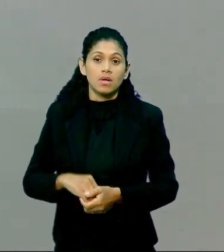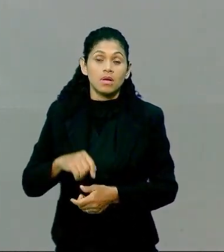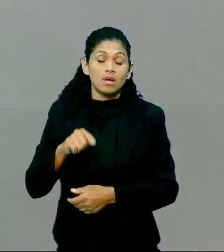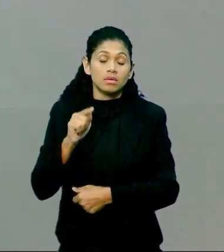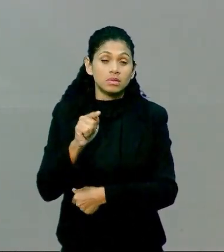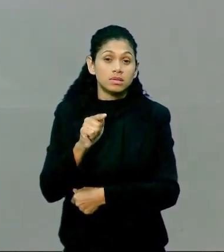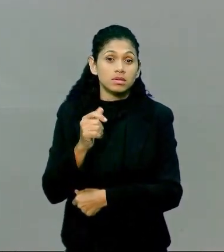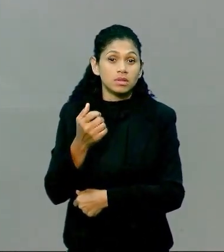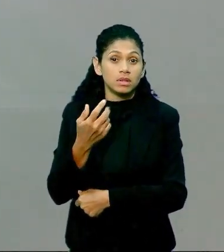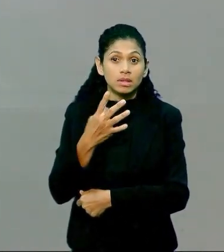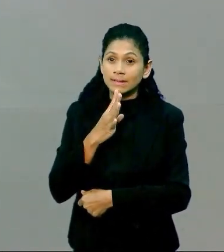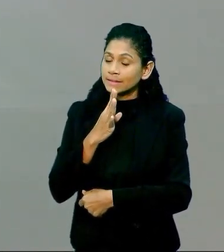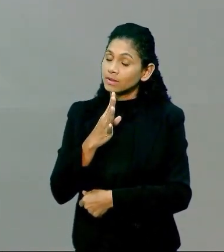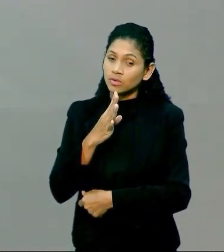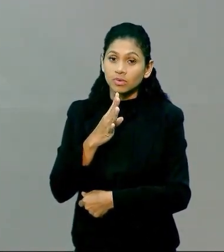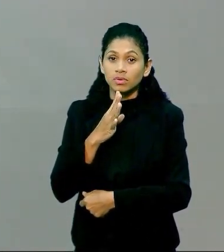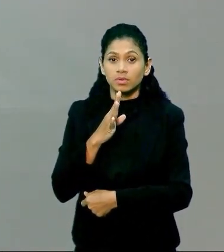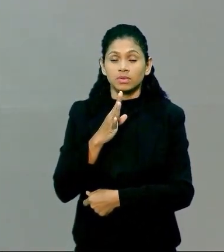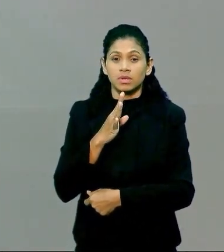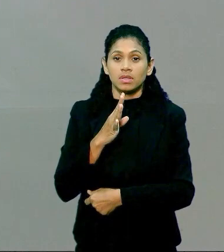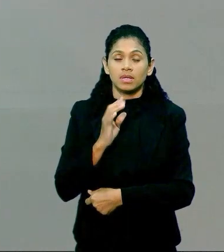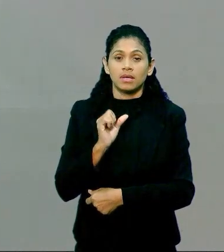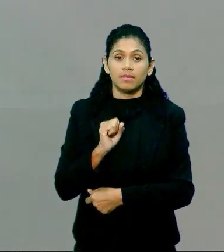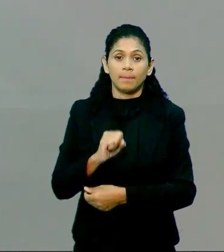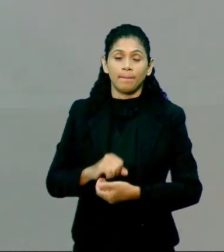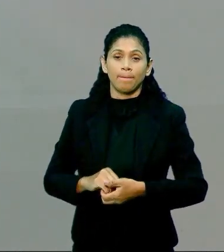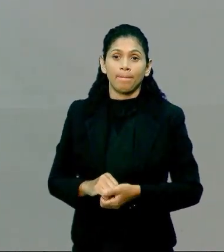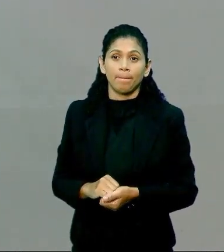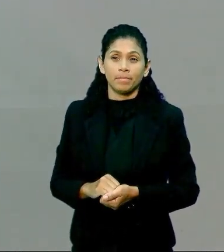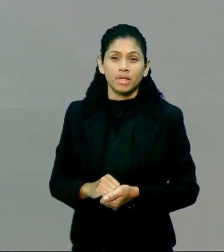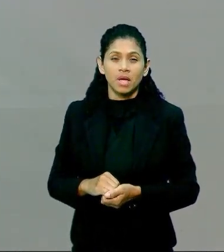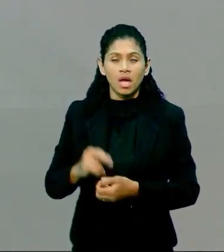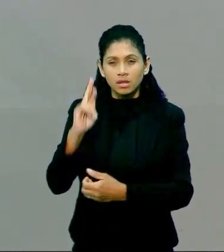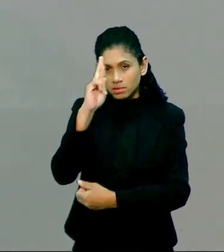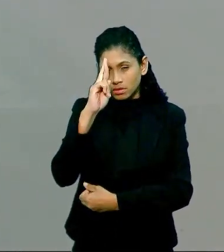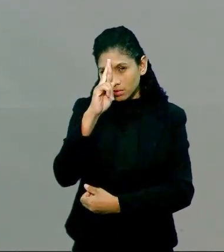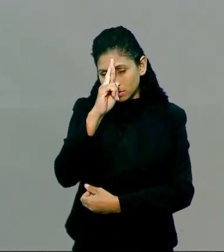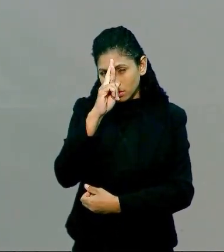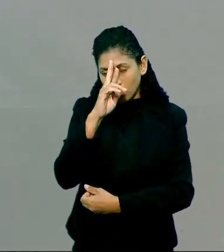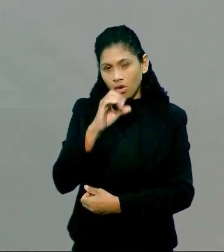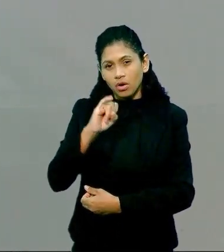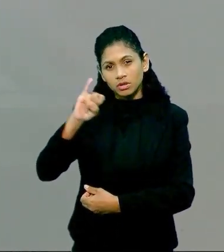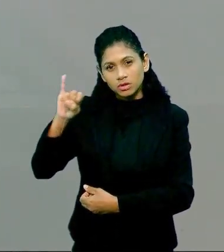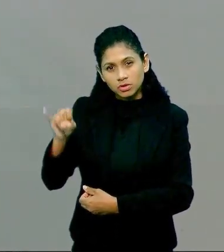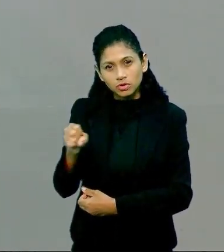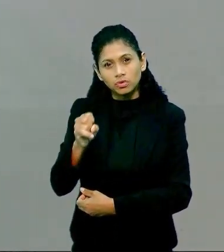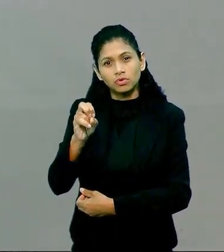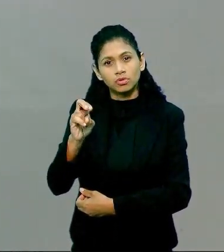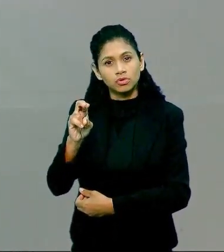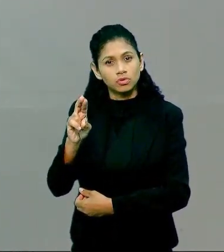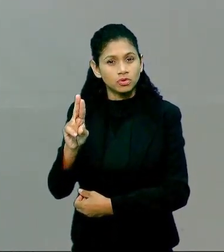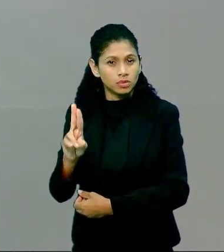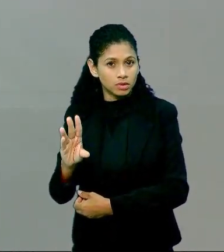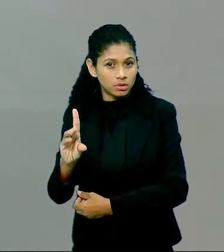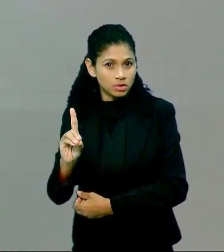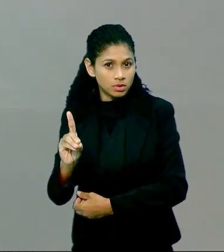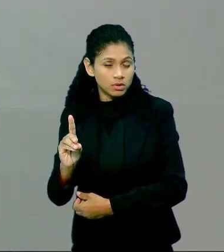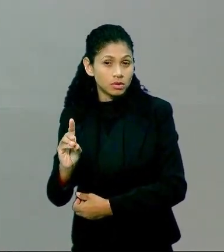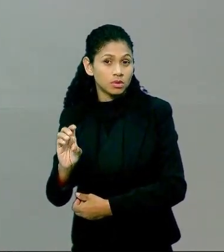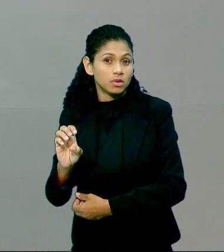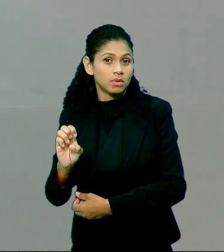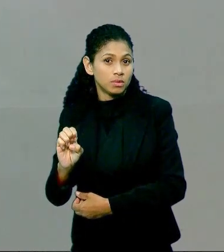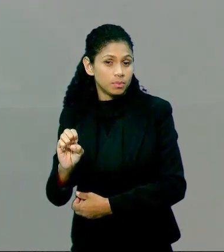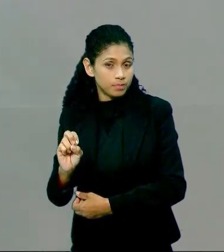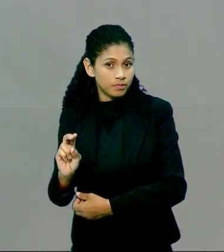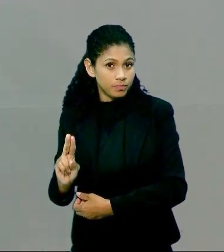das religiões, o judaísmo, né? Já deixo para você estudar um pouco disso, porque é importante saber sobre né, esse